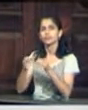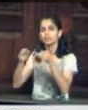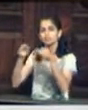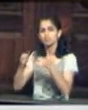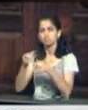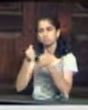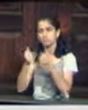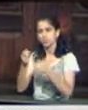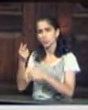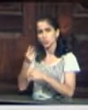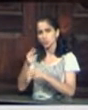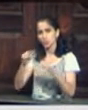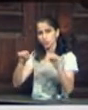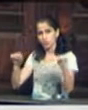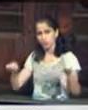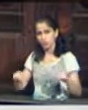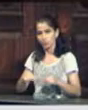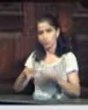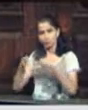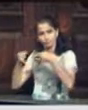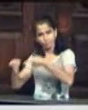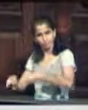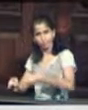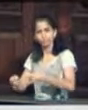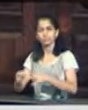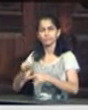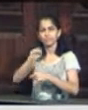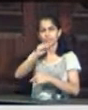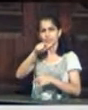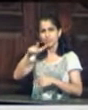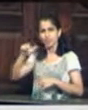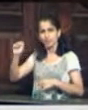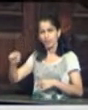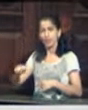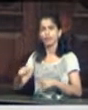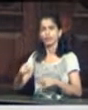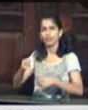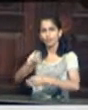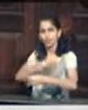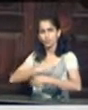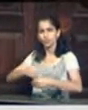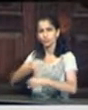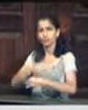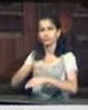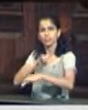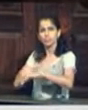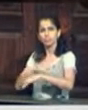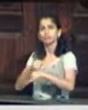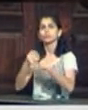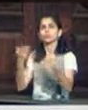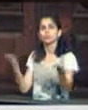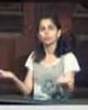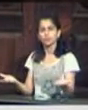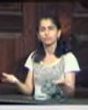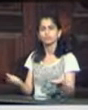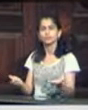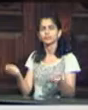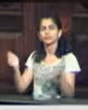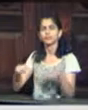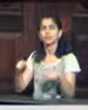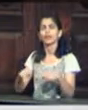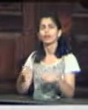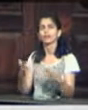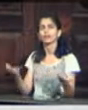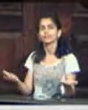com 2 quartos, sala, banheiro, cozinha, quantas unidades habitacionais desse padrão podem ser